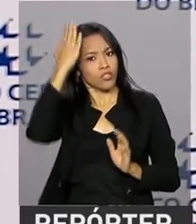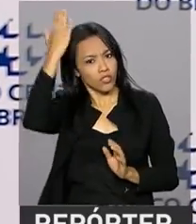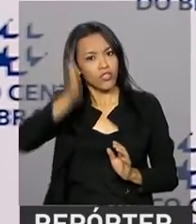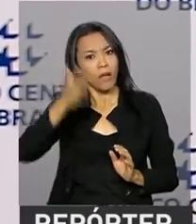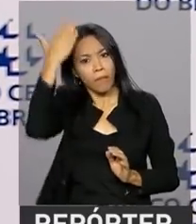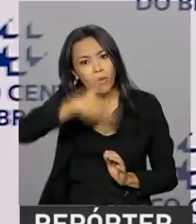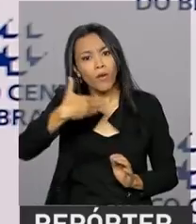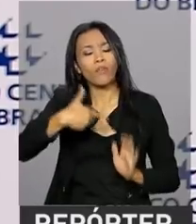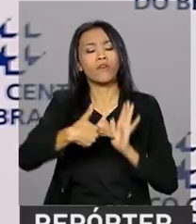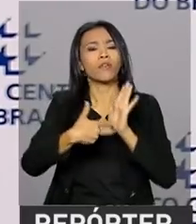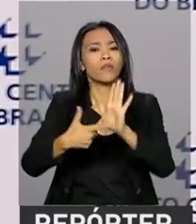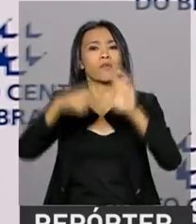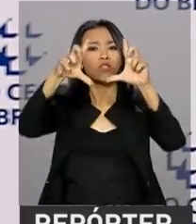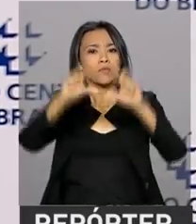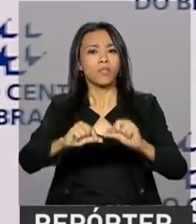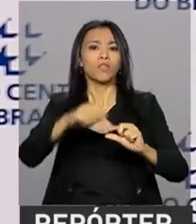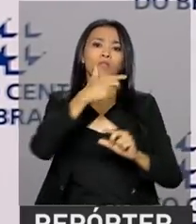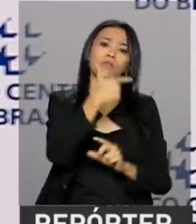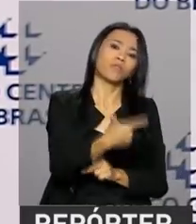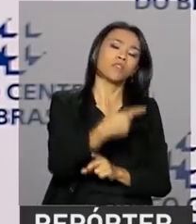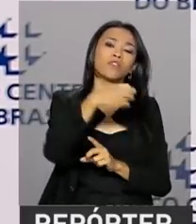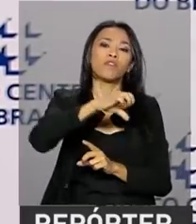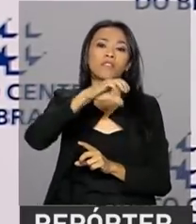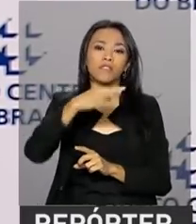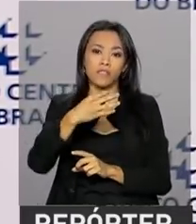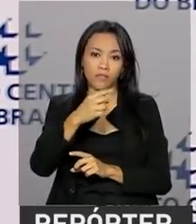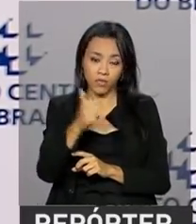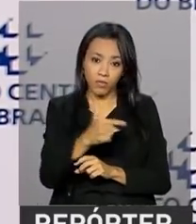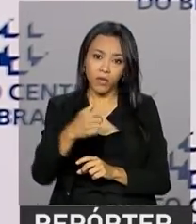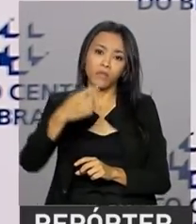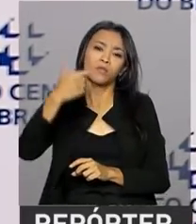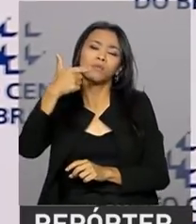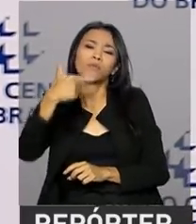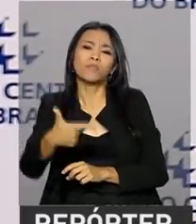né, com a redução de 296% para 267%.